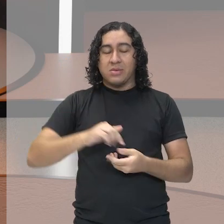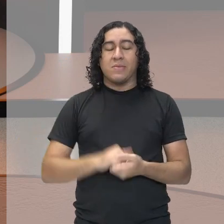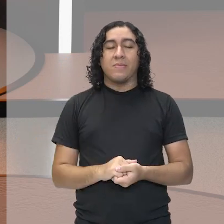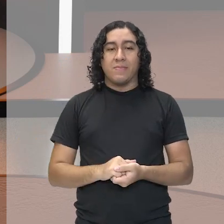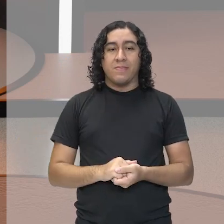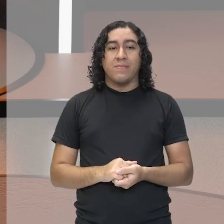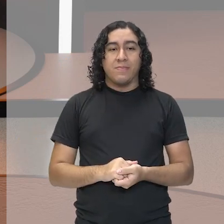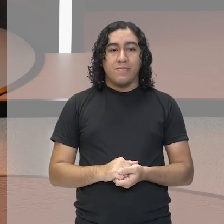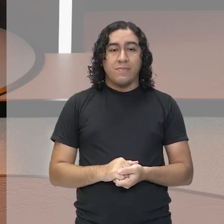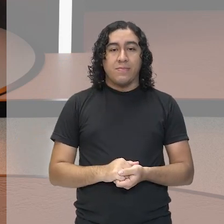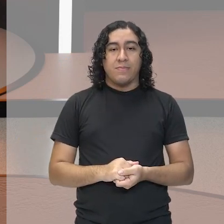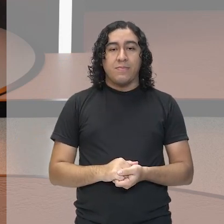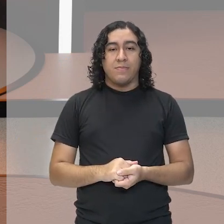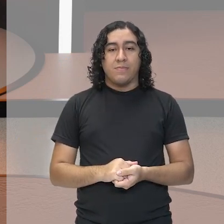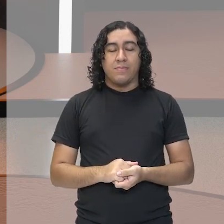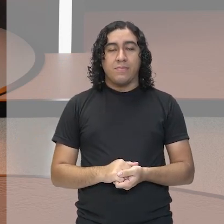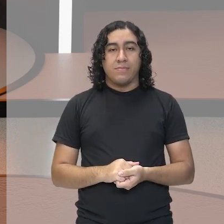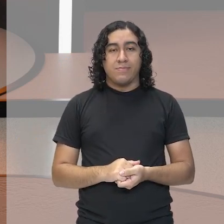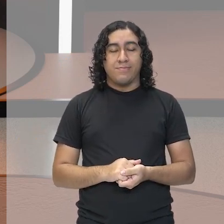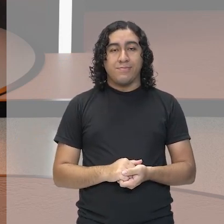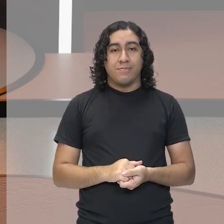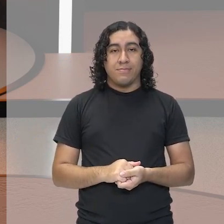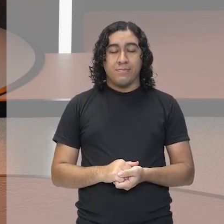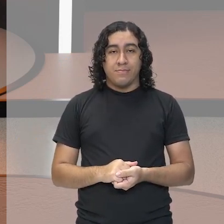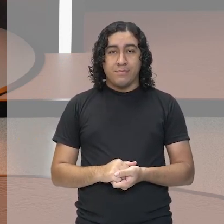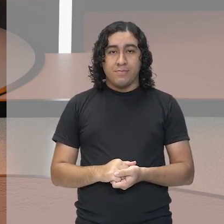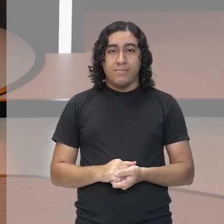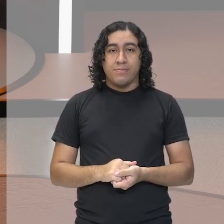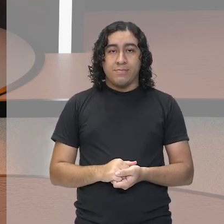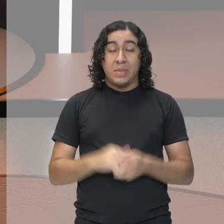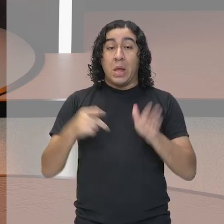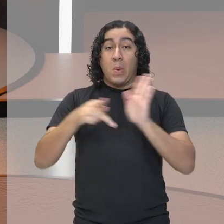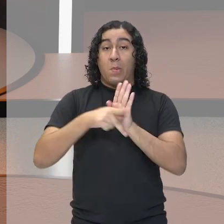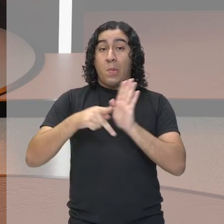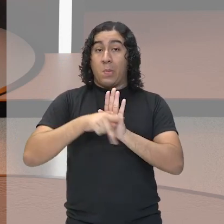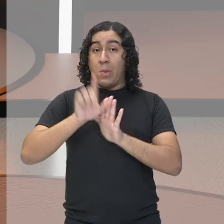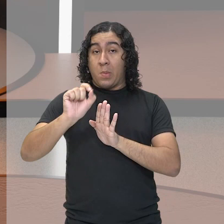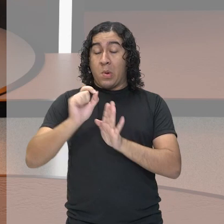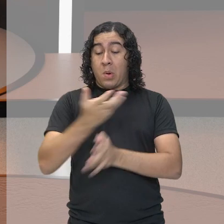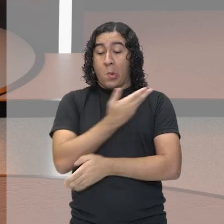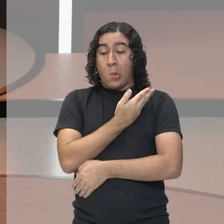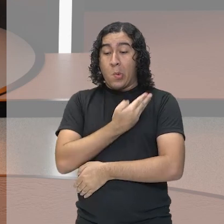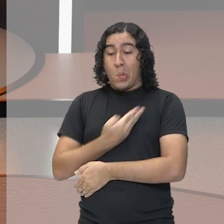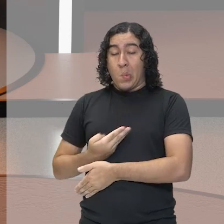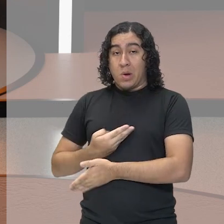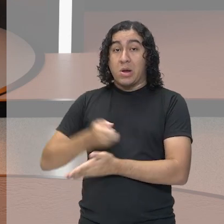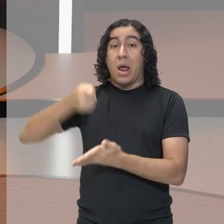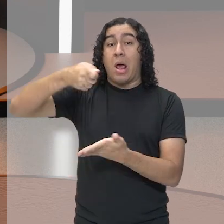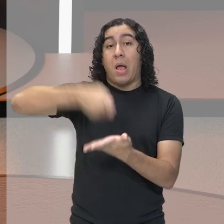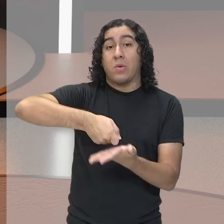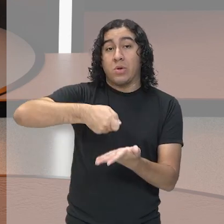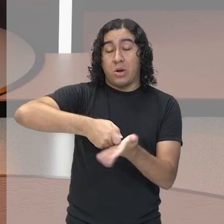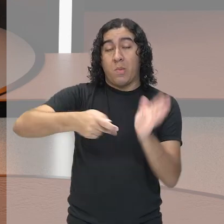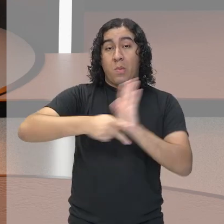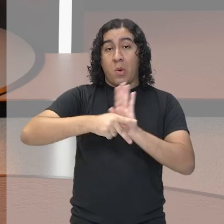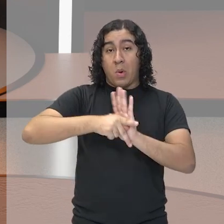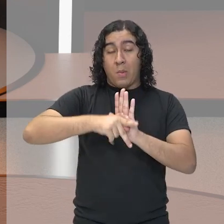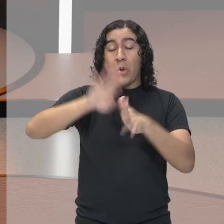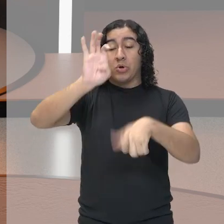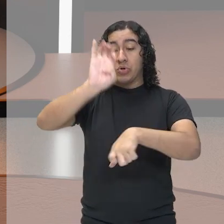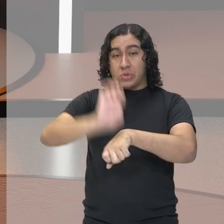aqui, né? A questão do saneamento e o autoritarismo do governo, do Estado, né?